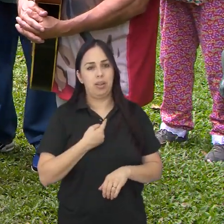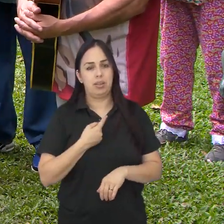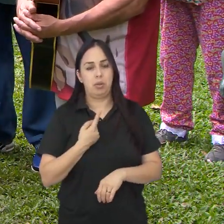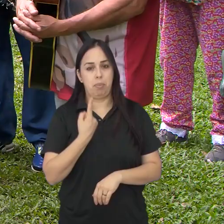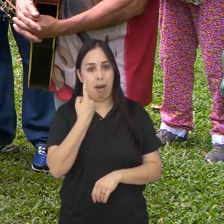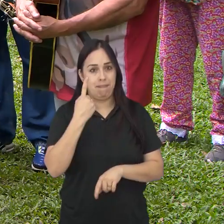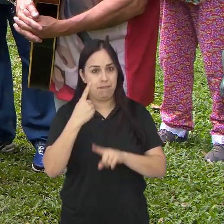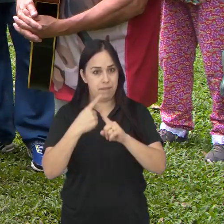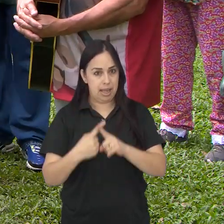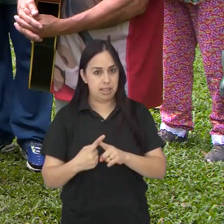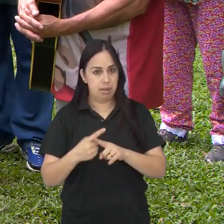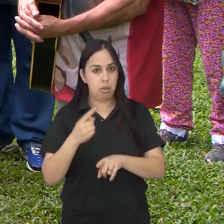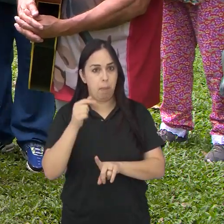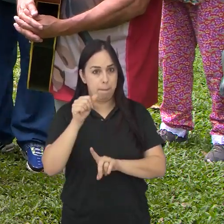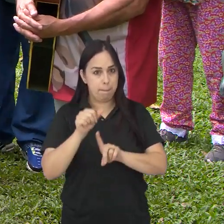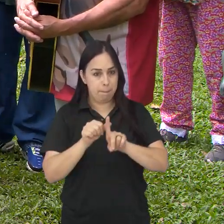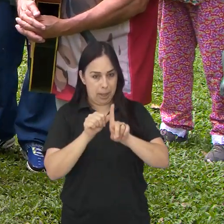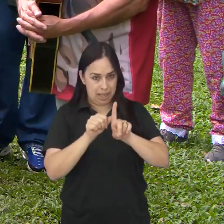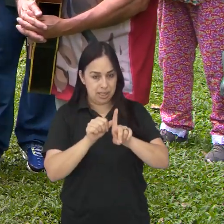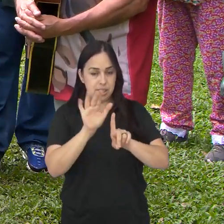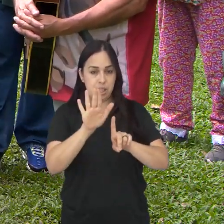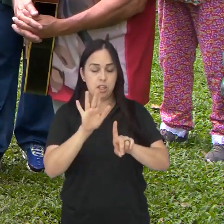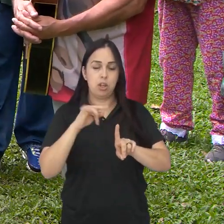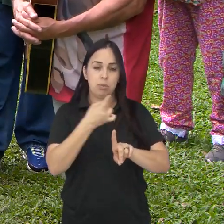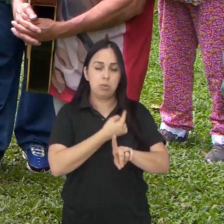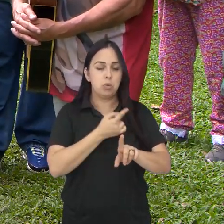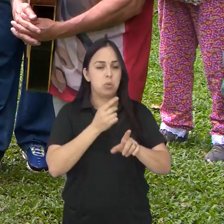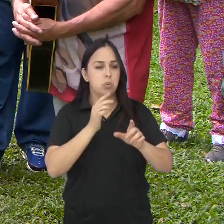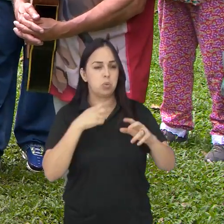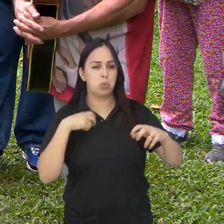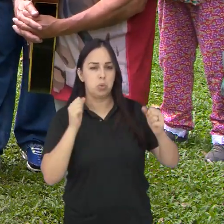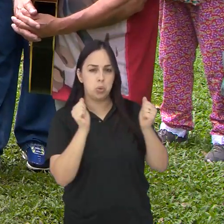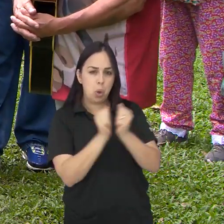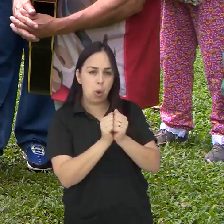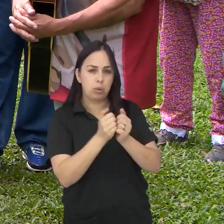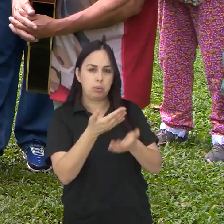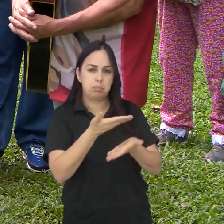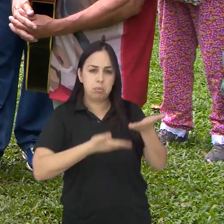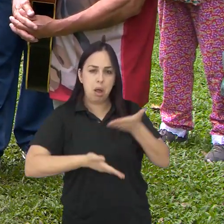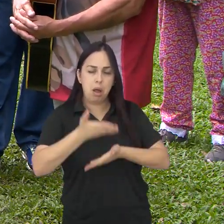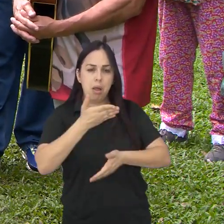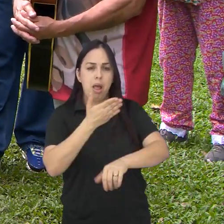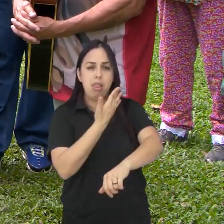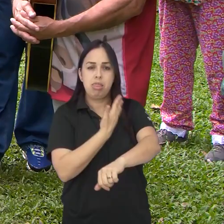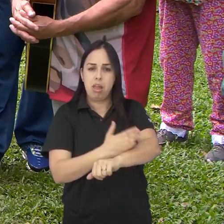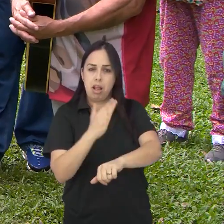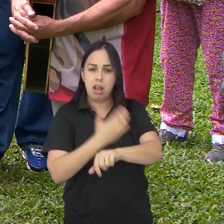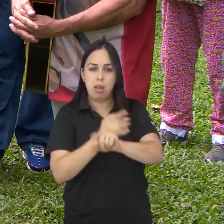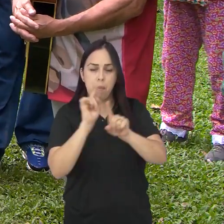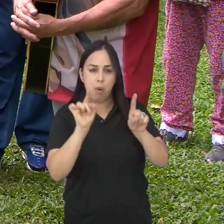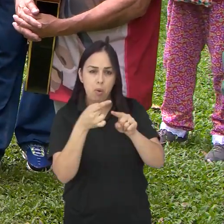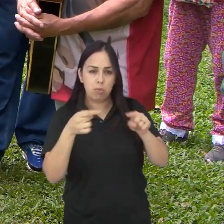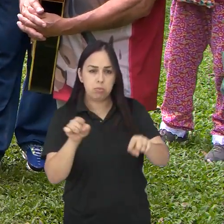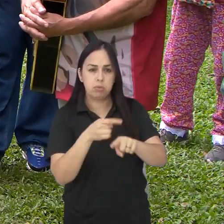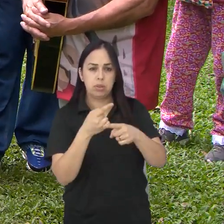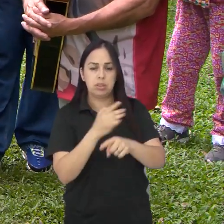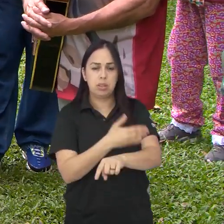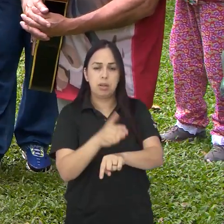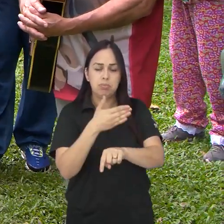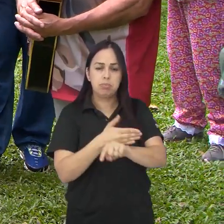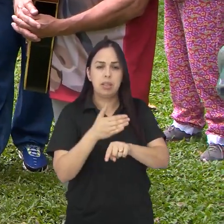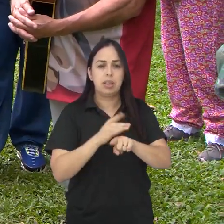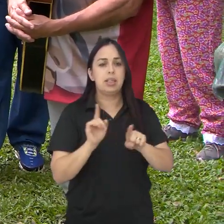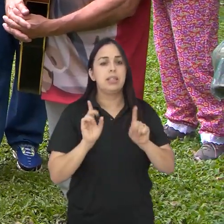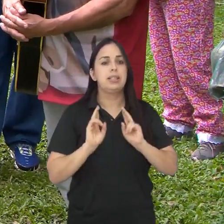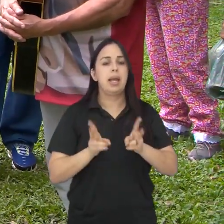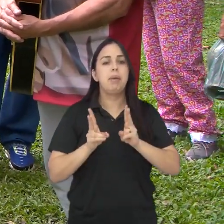ensaios, uma vez por mês, né, para que a gente possa estar junto, né, passando as músicas. E a